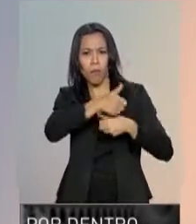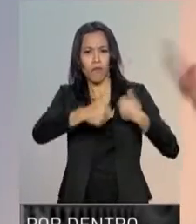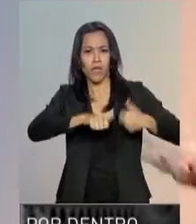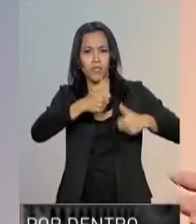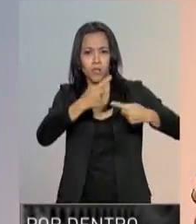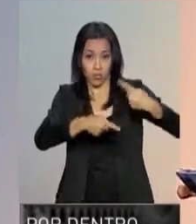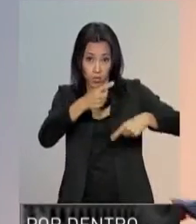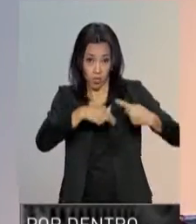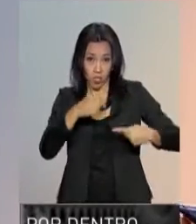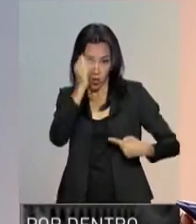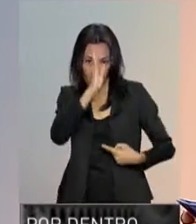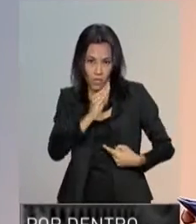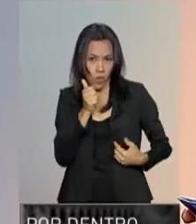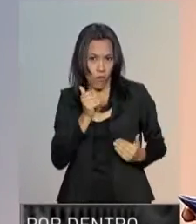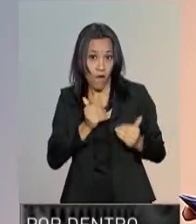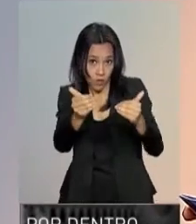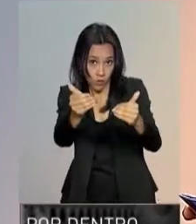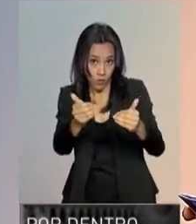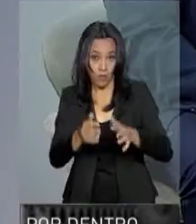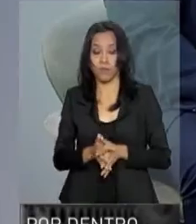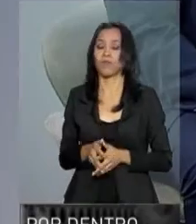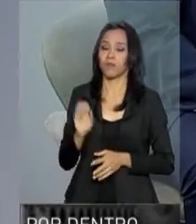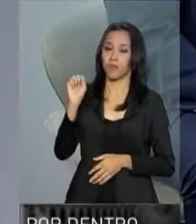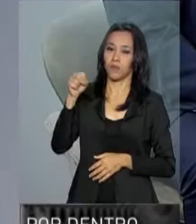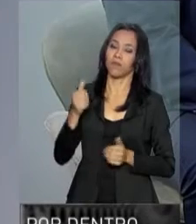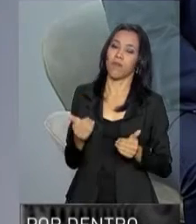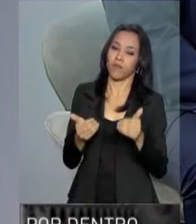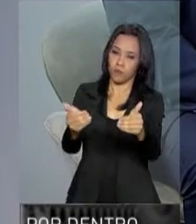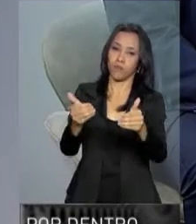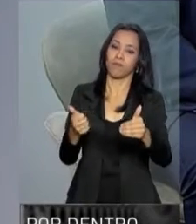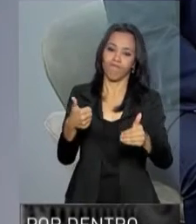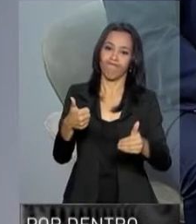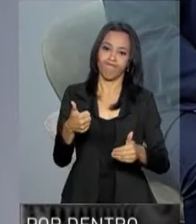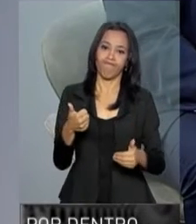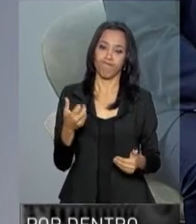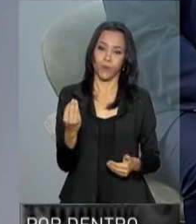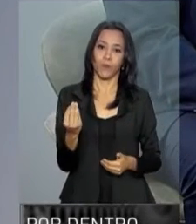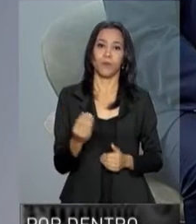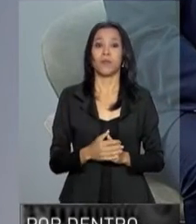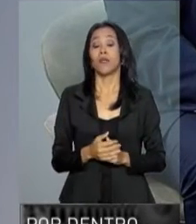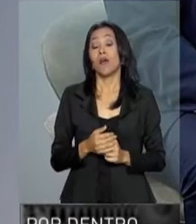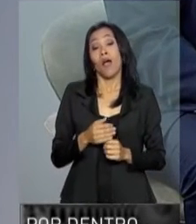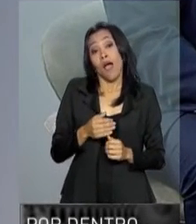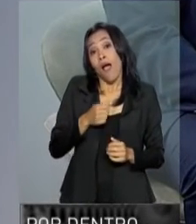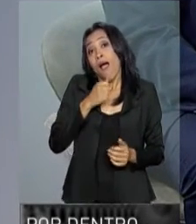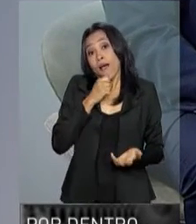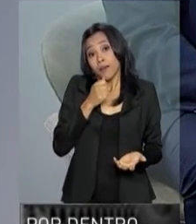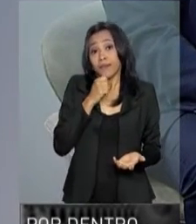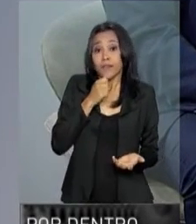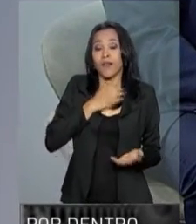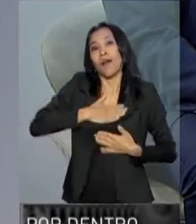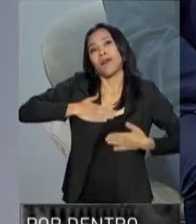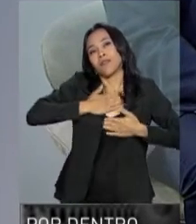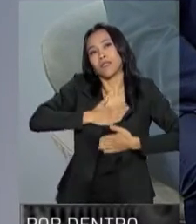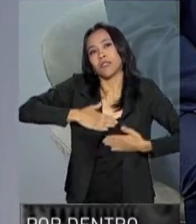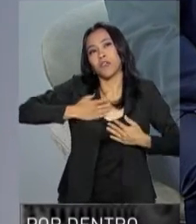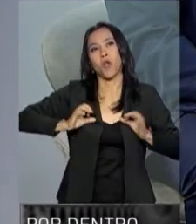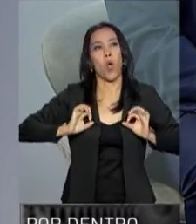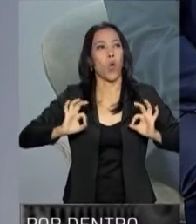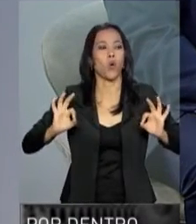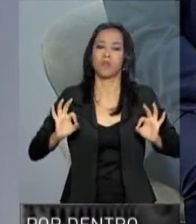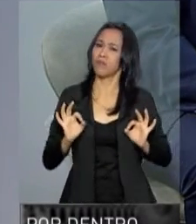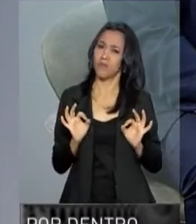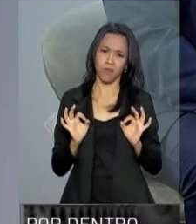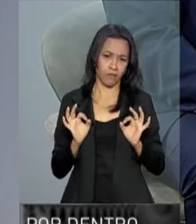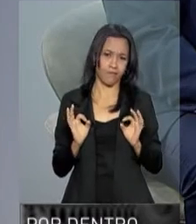né Brasil já avançou bastante bastante ainda não estamos satisfeitos né